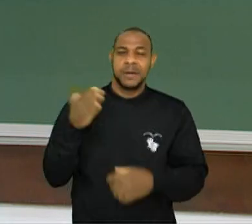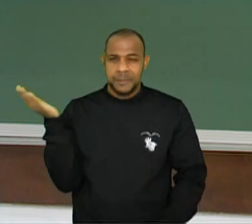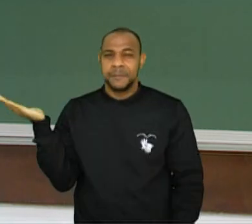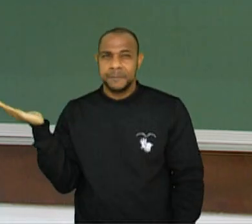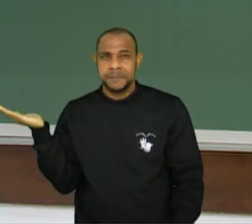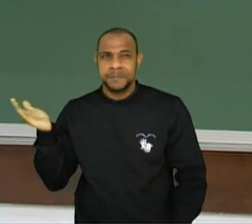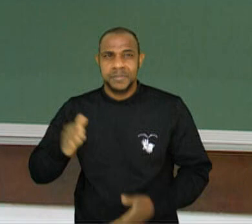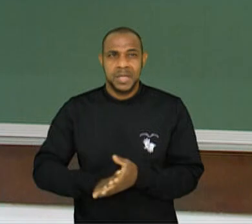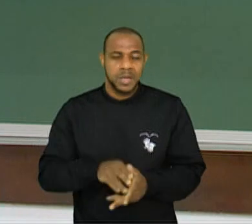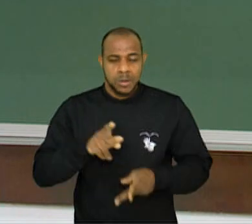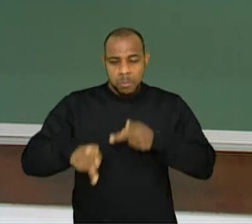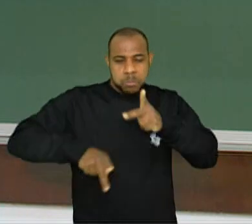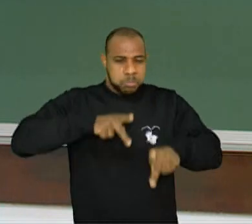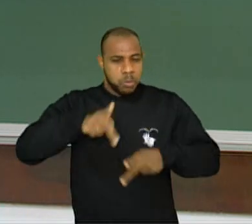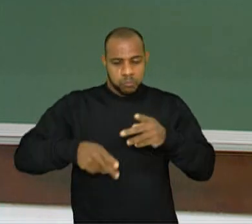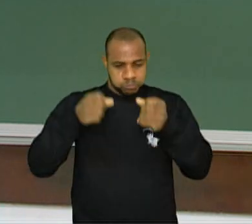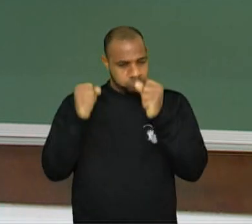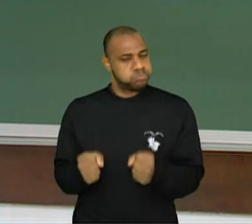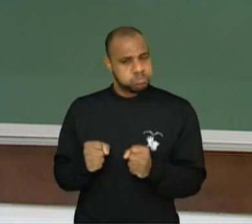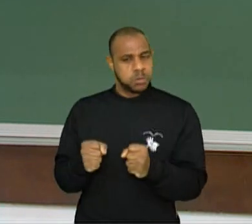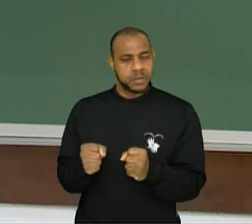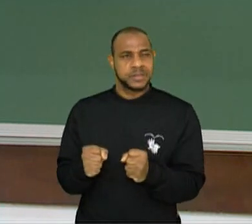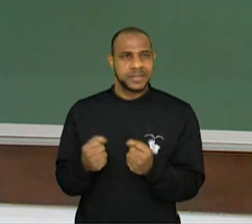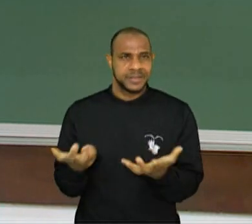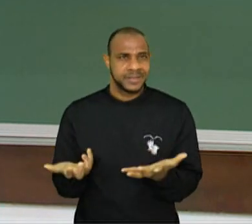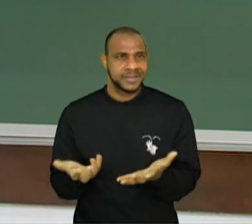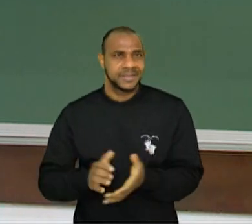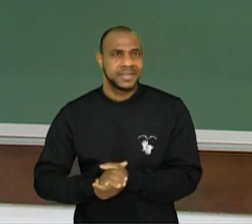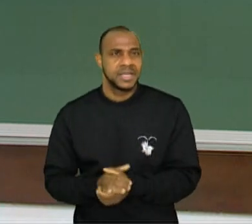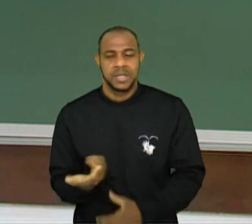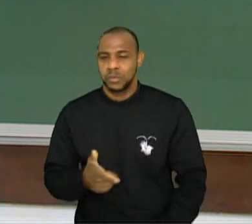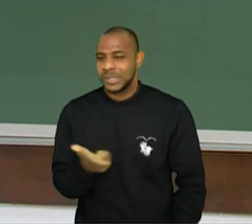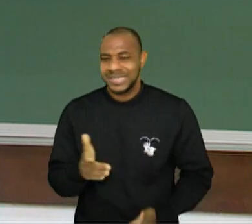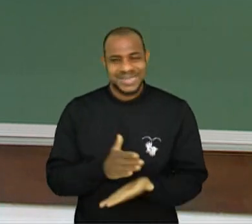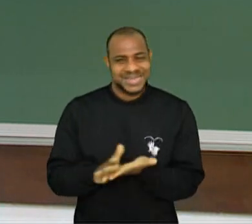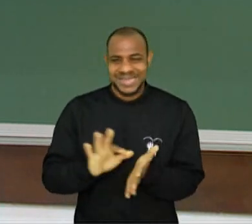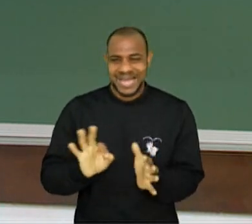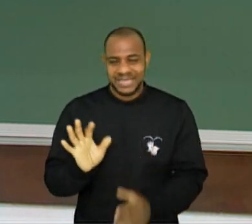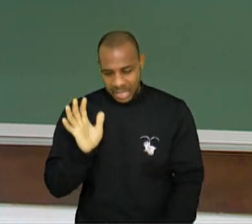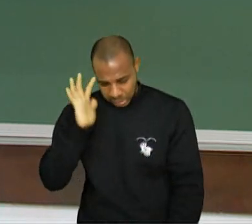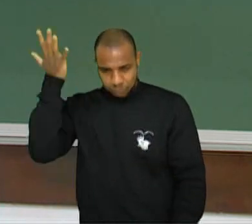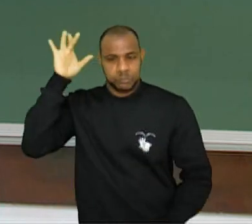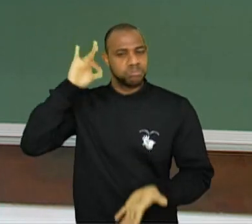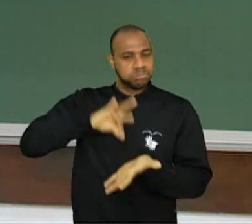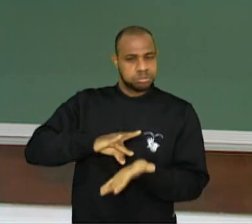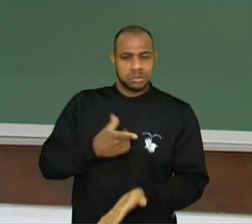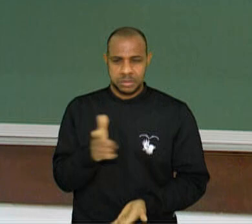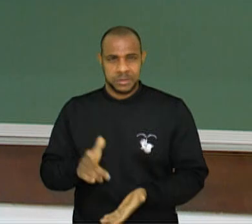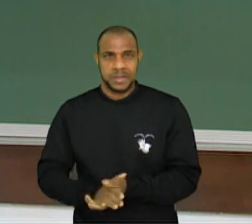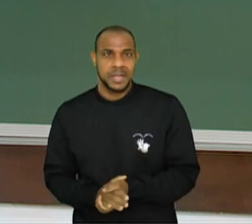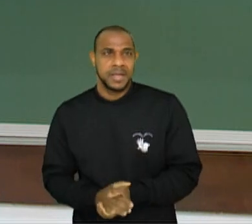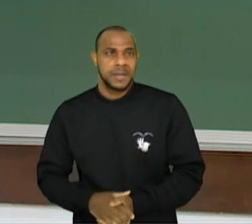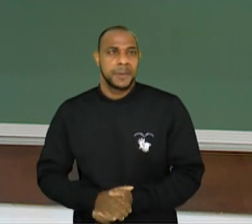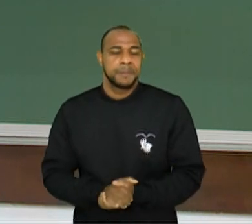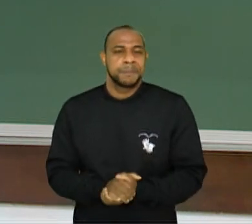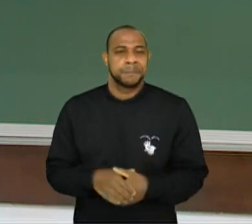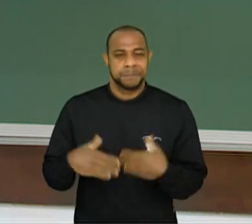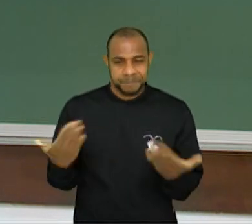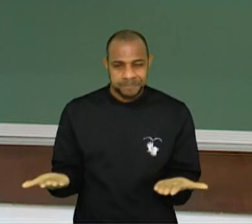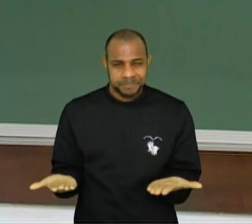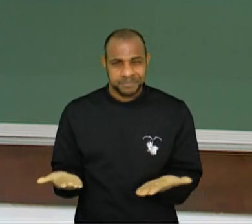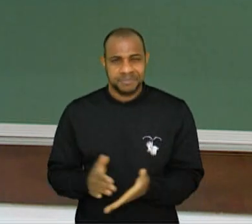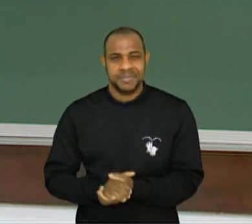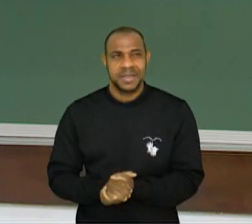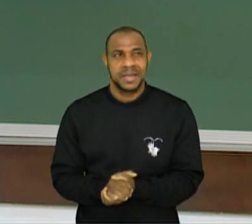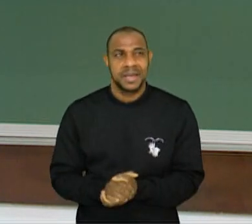da população. O poder não é decidido, né, já no Rio de Janeiro, a capital em Brasília desde